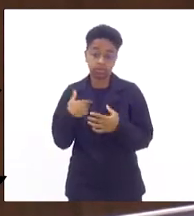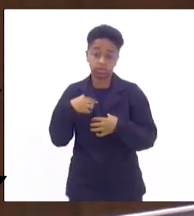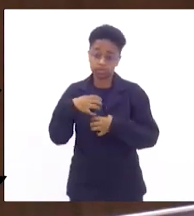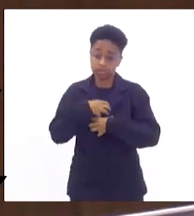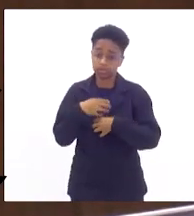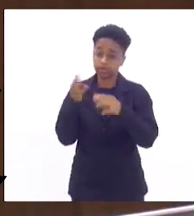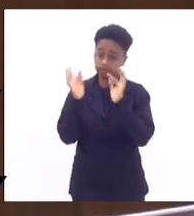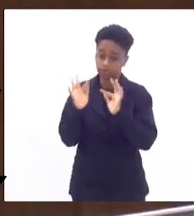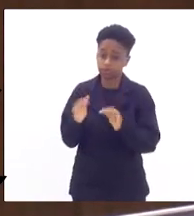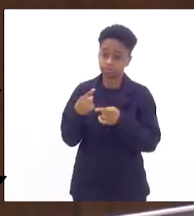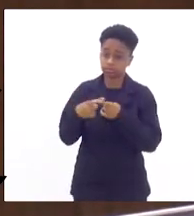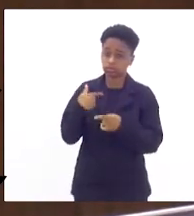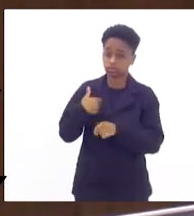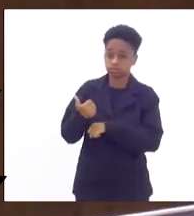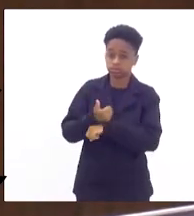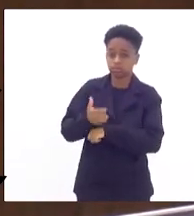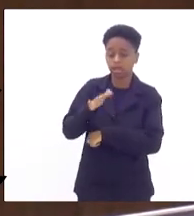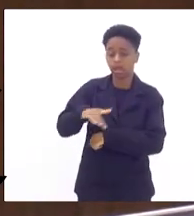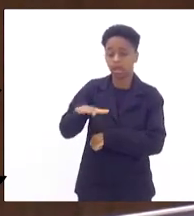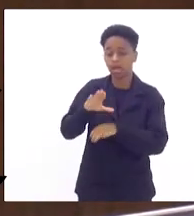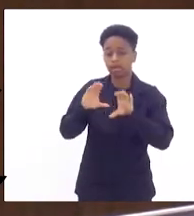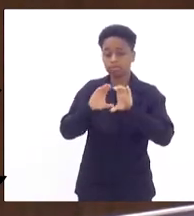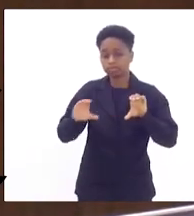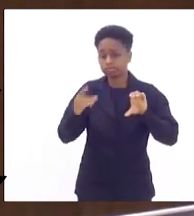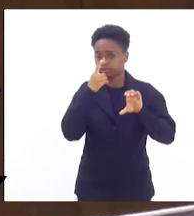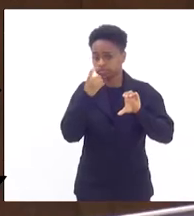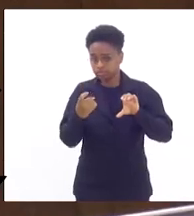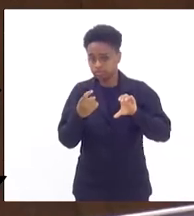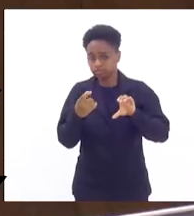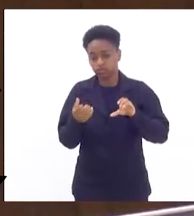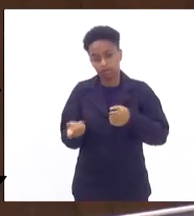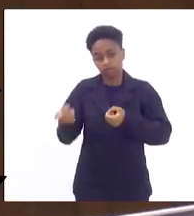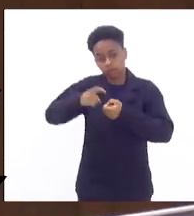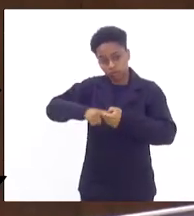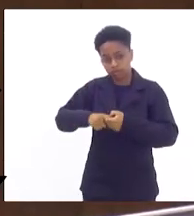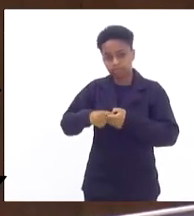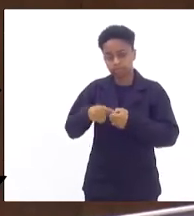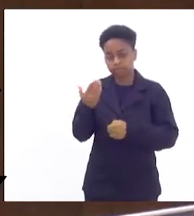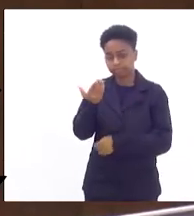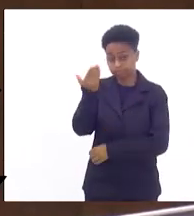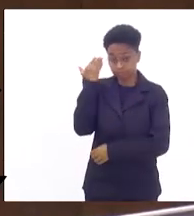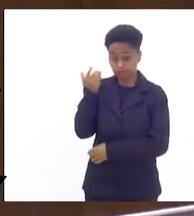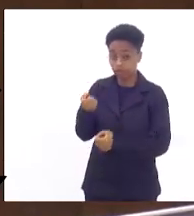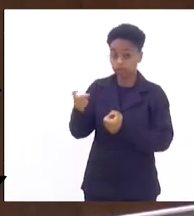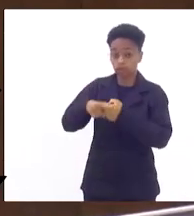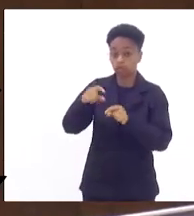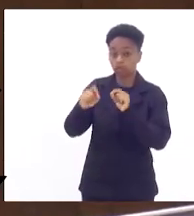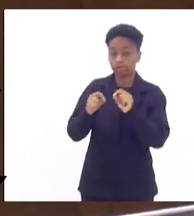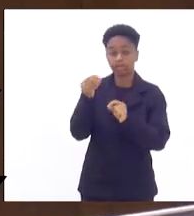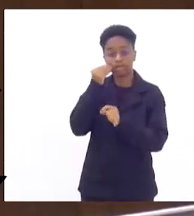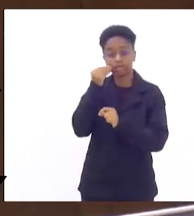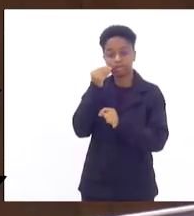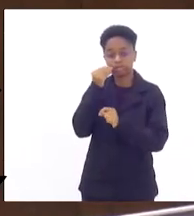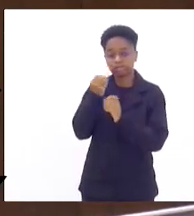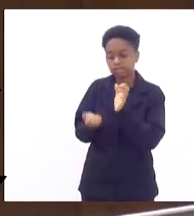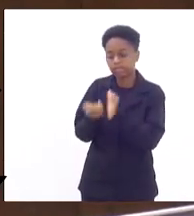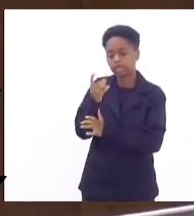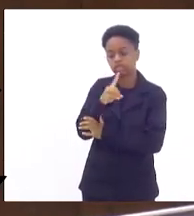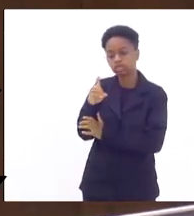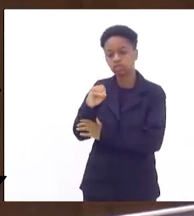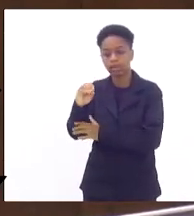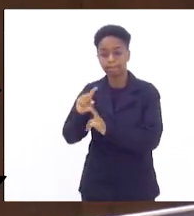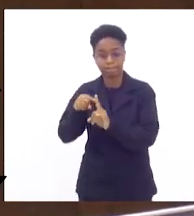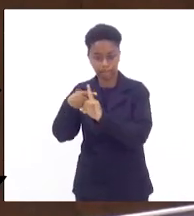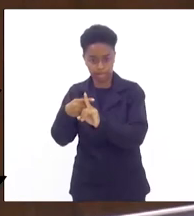como profissional da área de saneamento, de agora retornar. Antes, retornando para implantar a Zona Oeste Mais, em